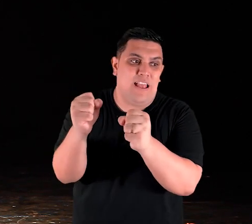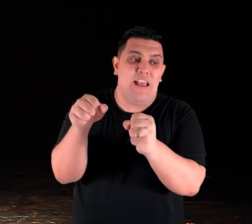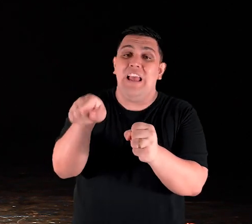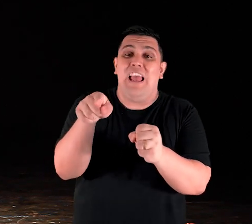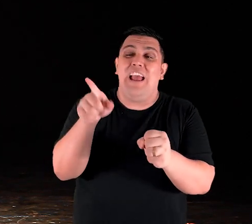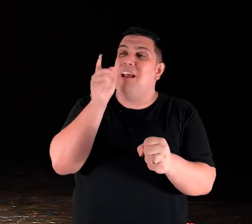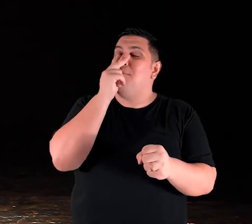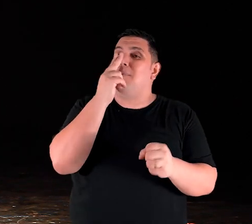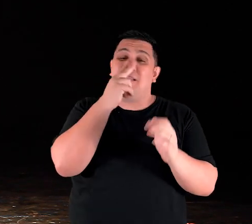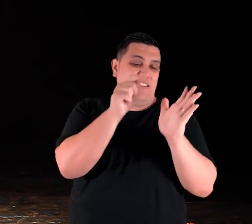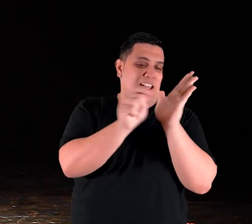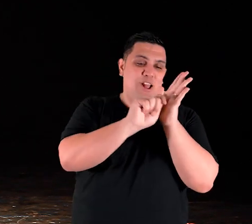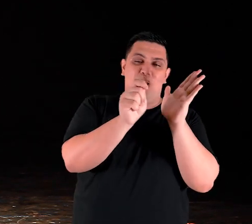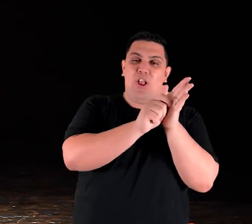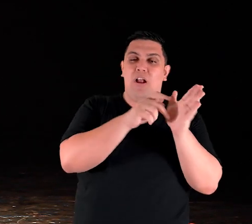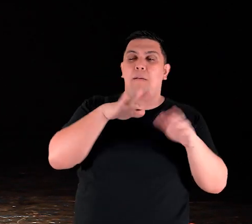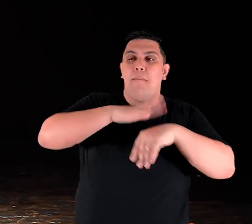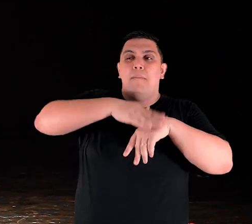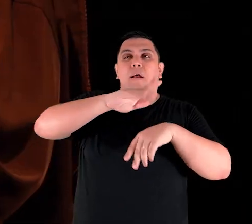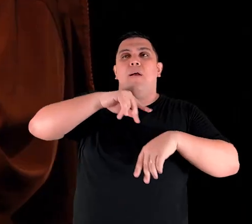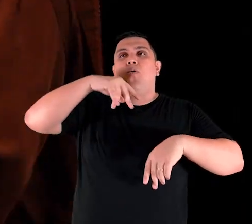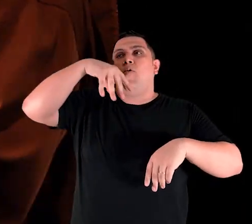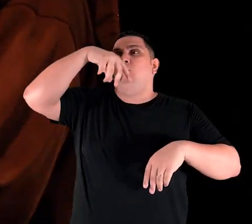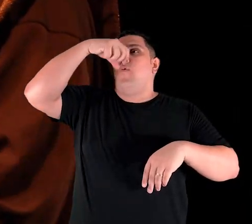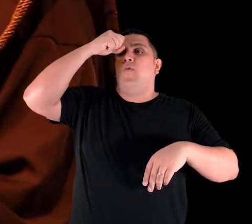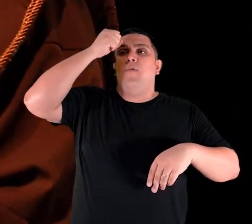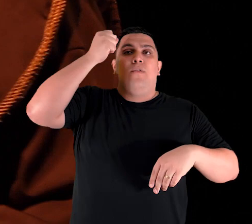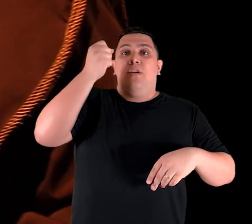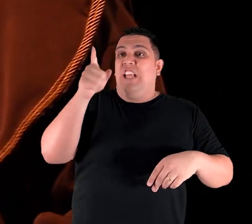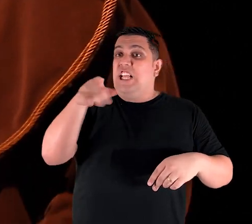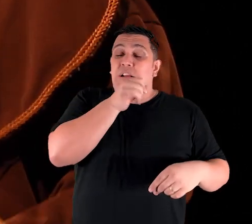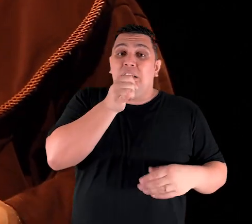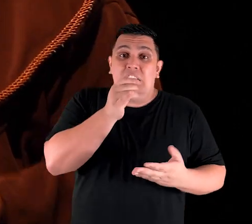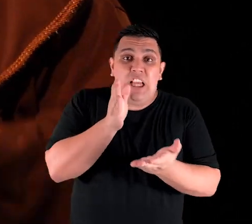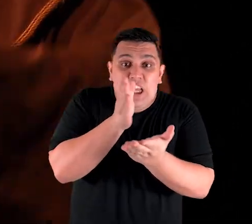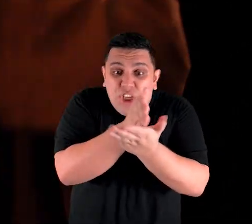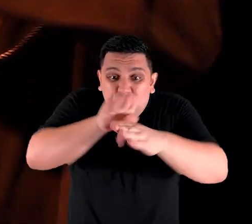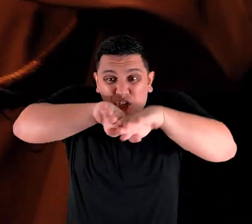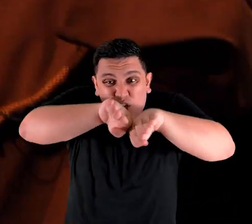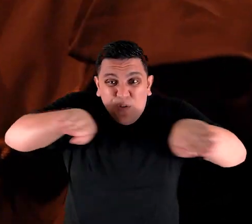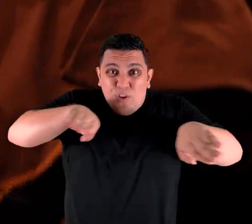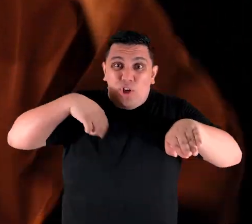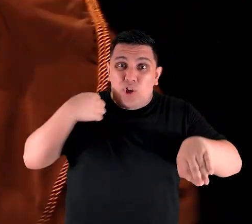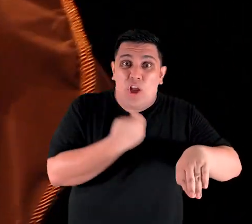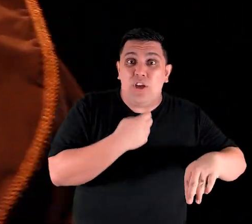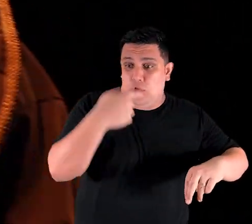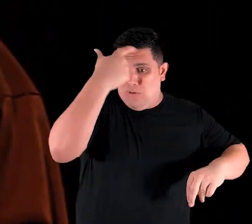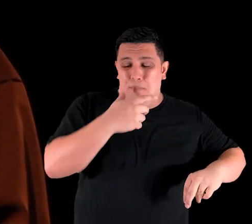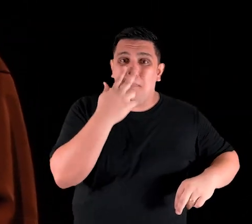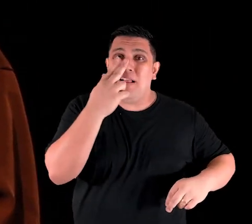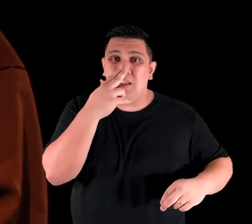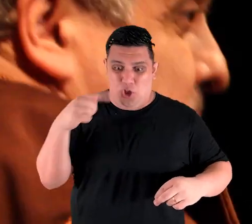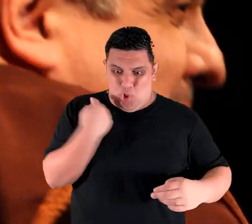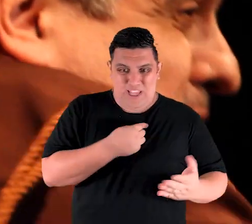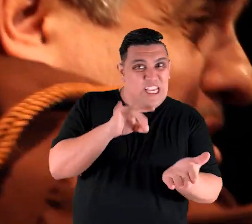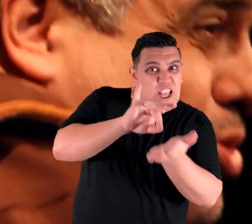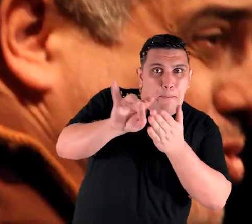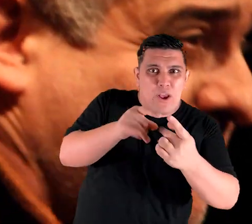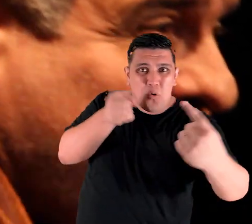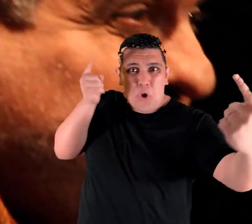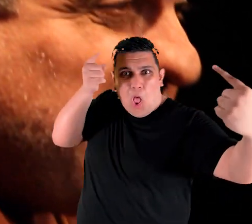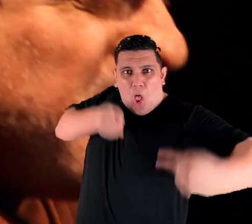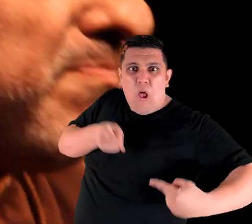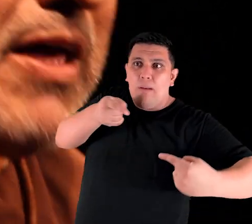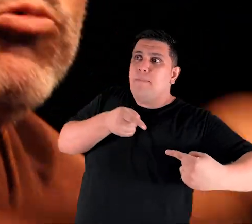mais inebriante que existe. Eles nos dividem, eles querem que nos enxerguemos como inimigos. E para isso